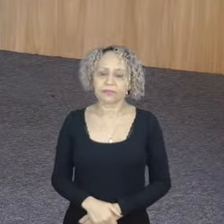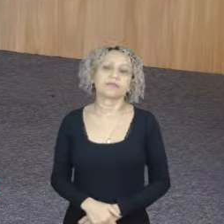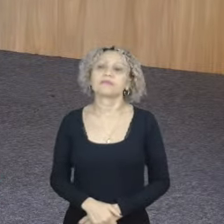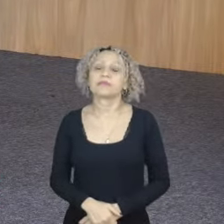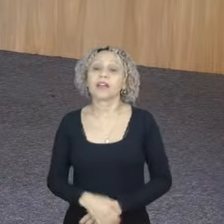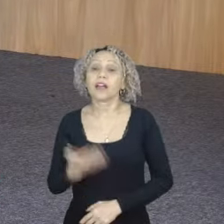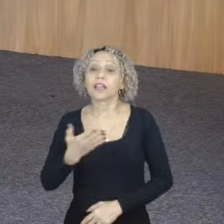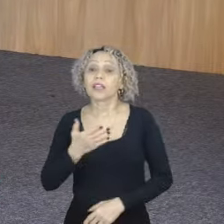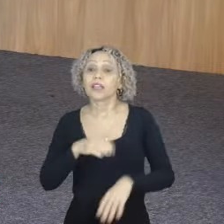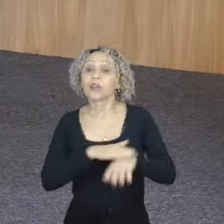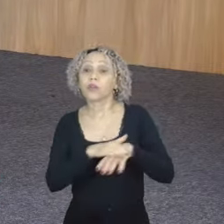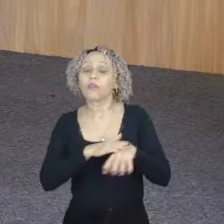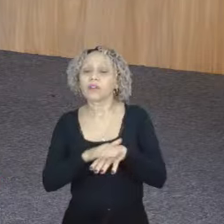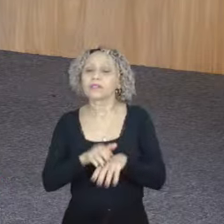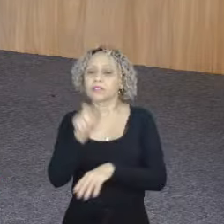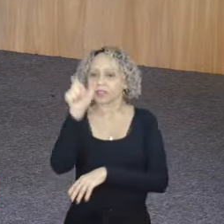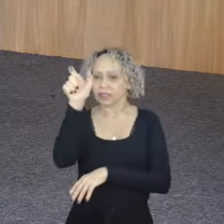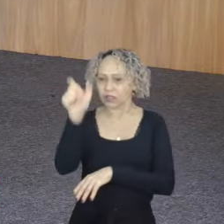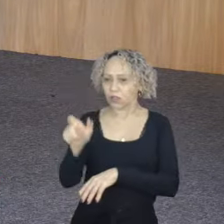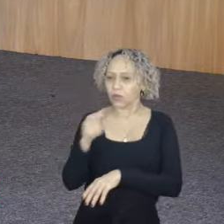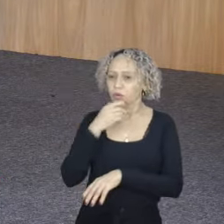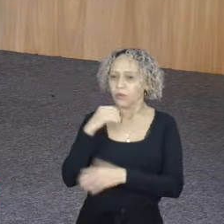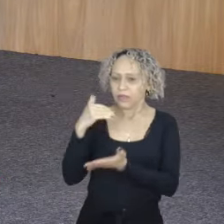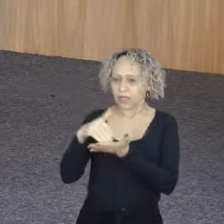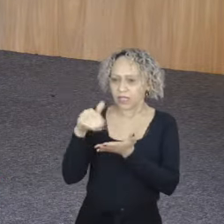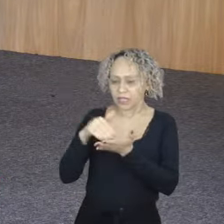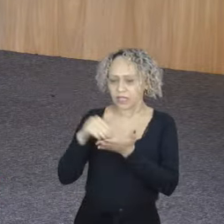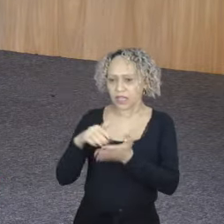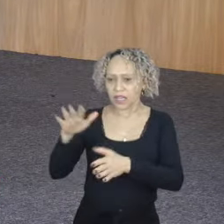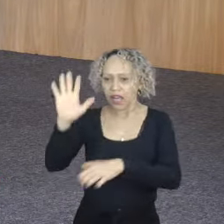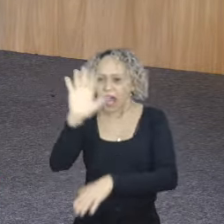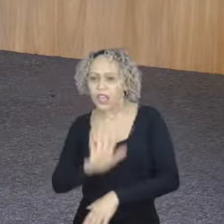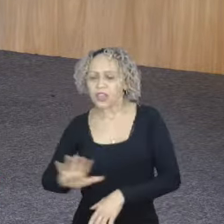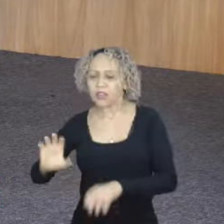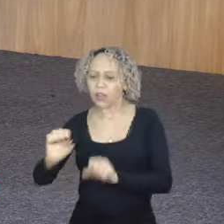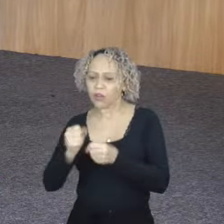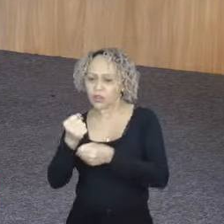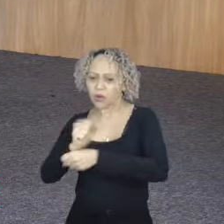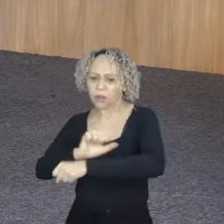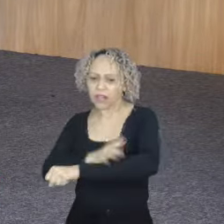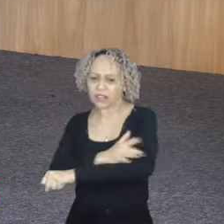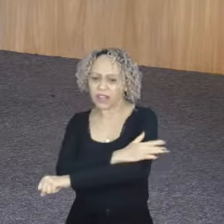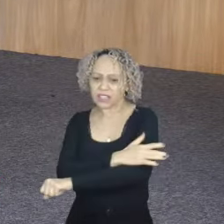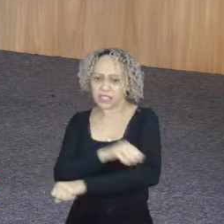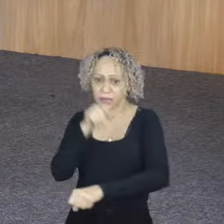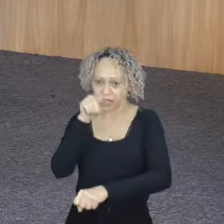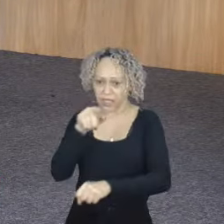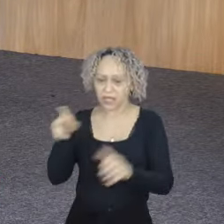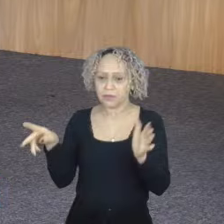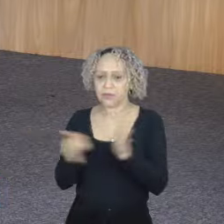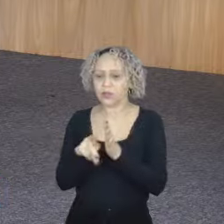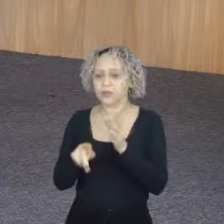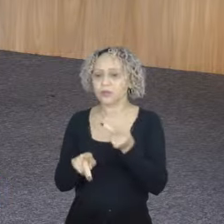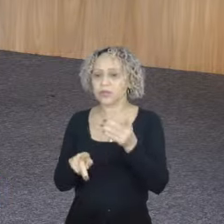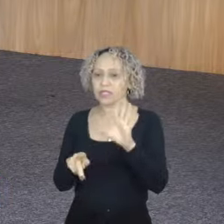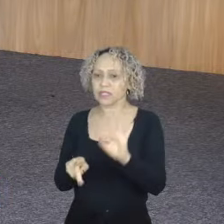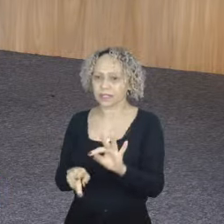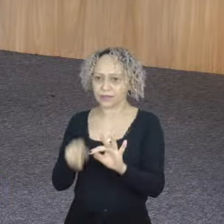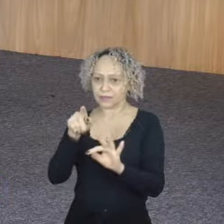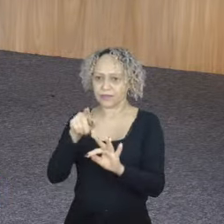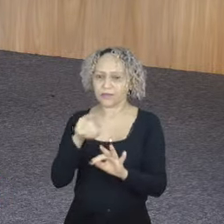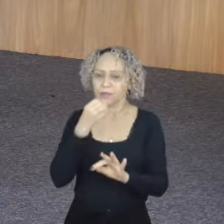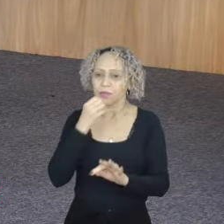Quem conversa com a gente é o secretário nacional de combate ao racismo do PT, Márcio Chagas. Bom dia, secretário. Bem-vindo mais uma vez.